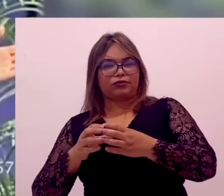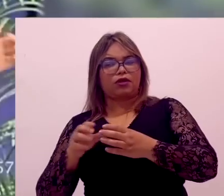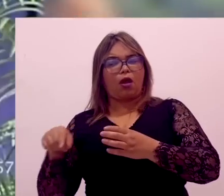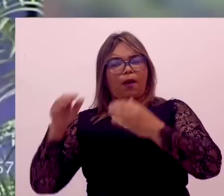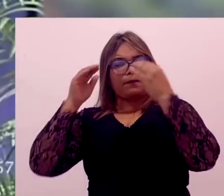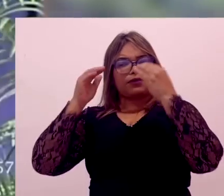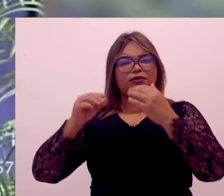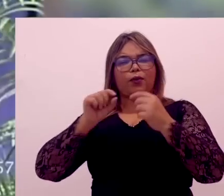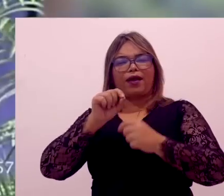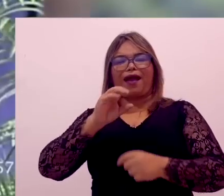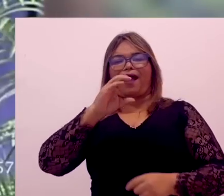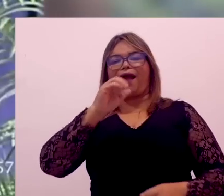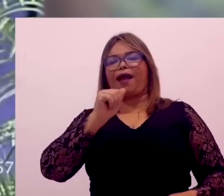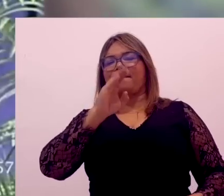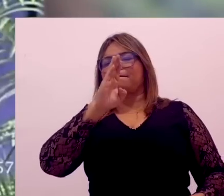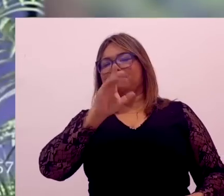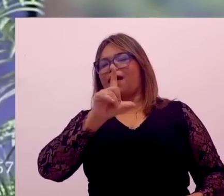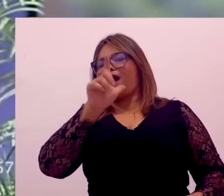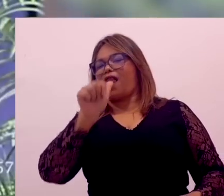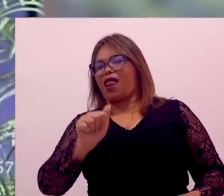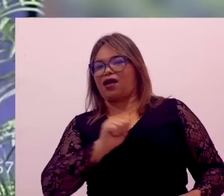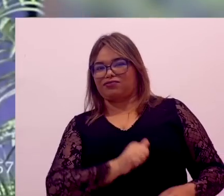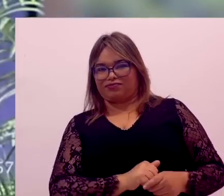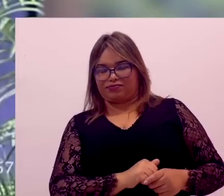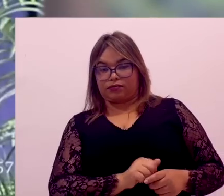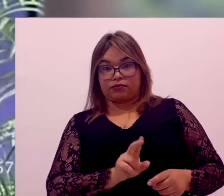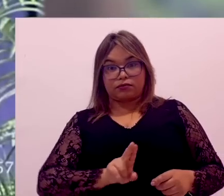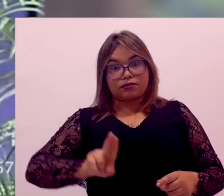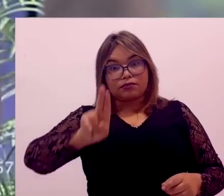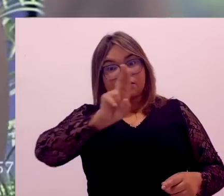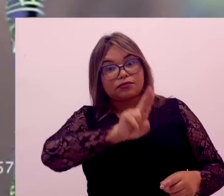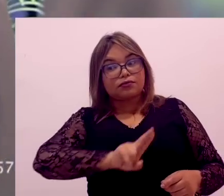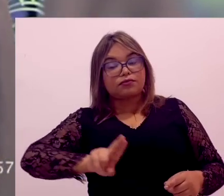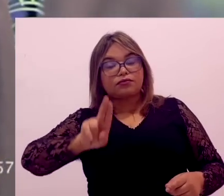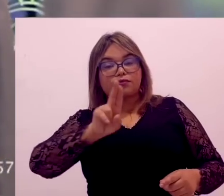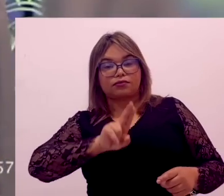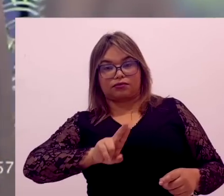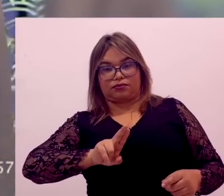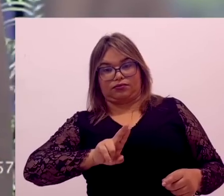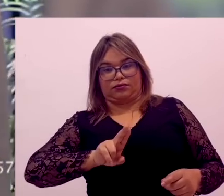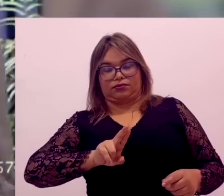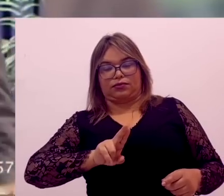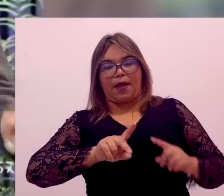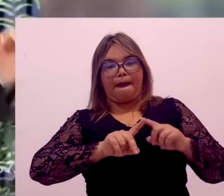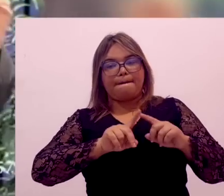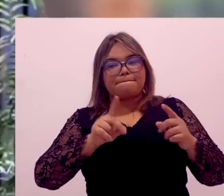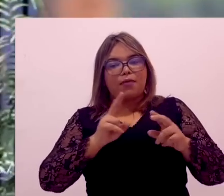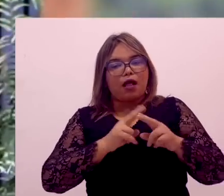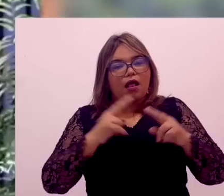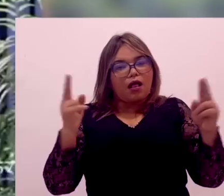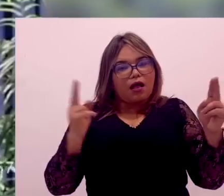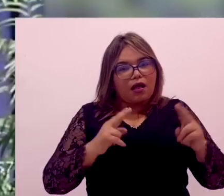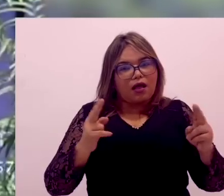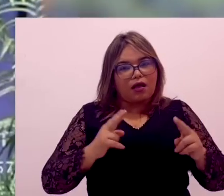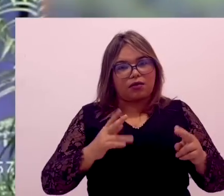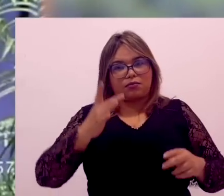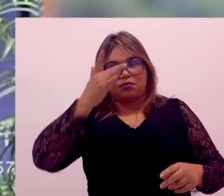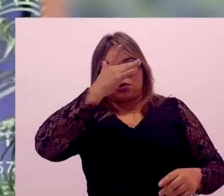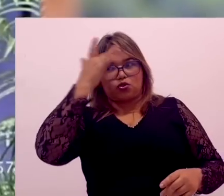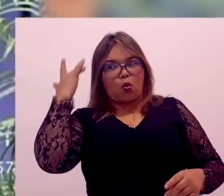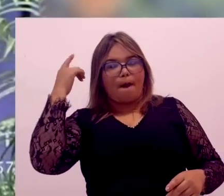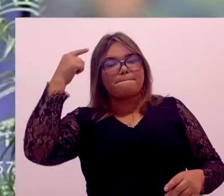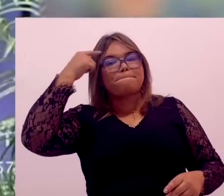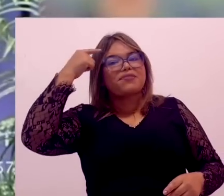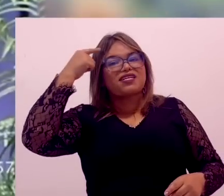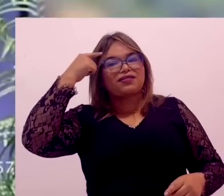tal forma que as pessoas creiam de que o que eles acreditam é na Bíblia. A maçonaria é uma busca da